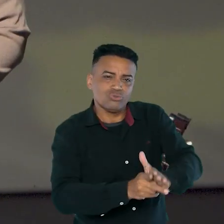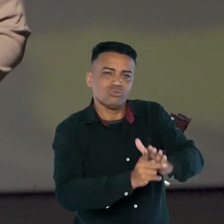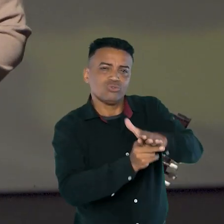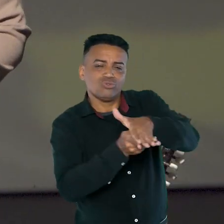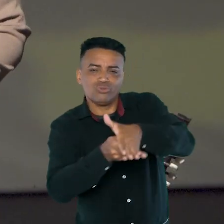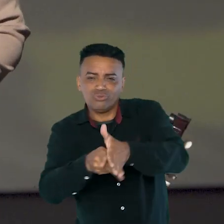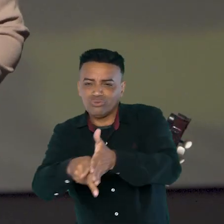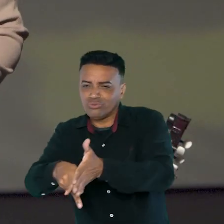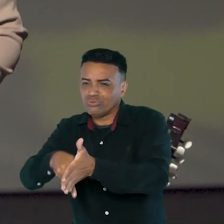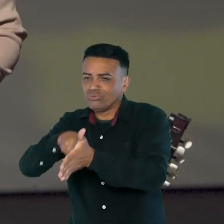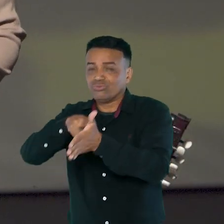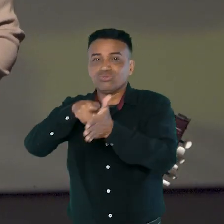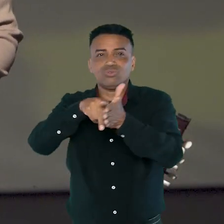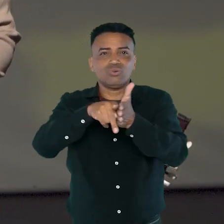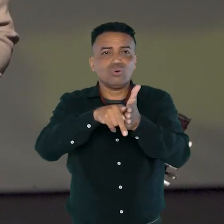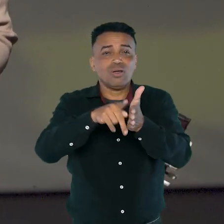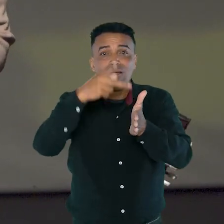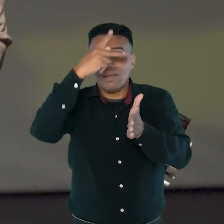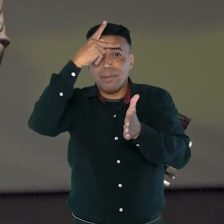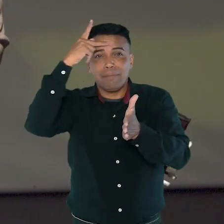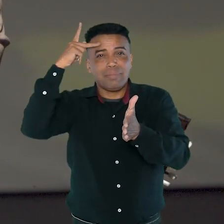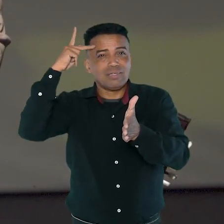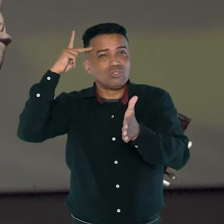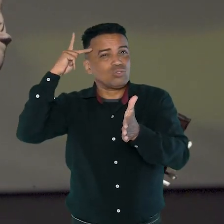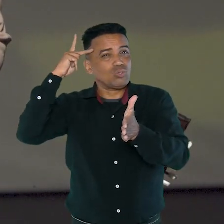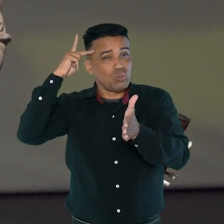Parece que quem parte é a